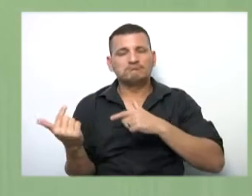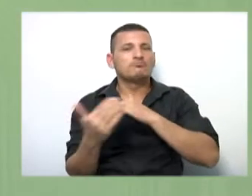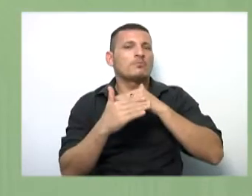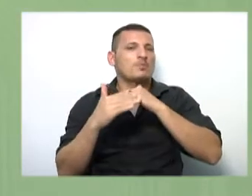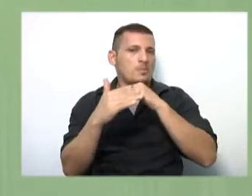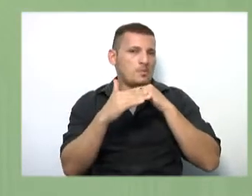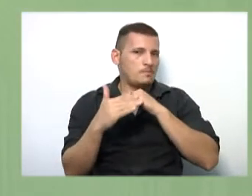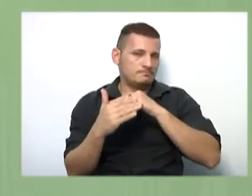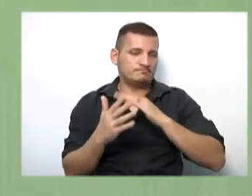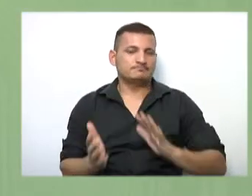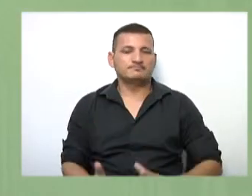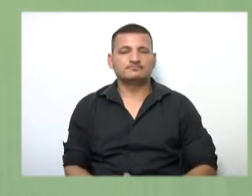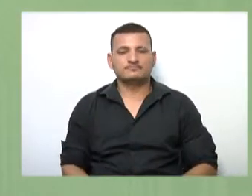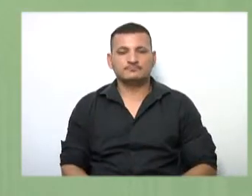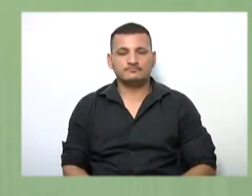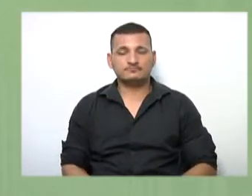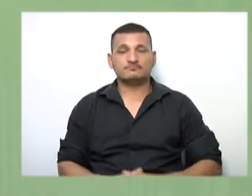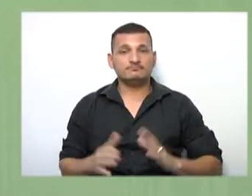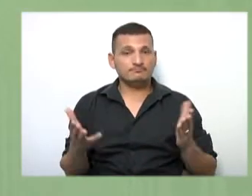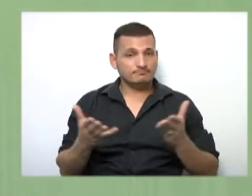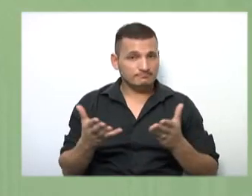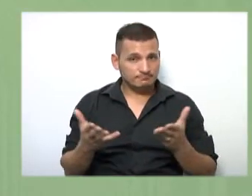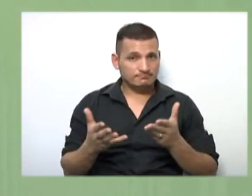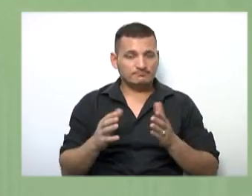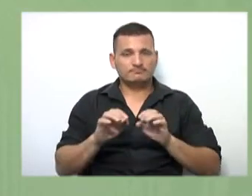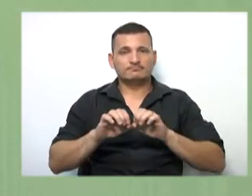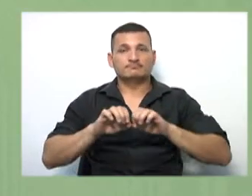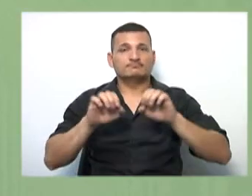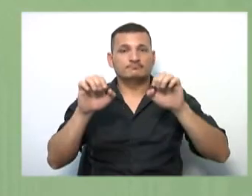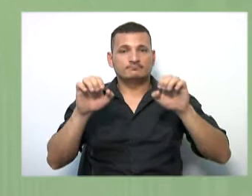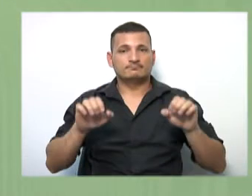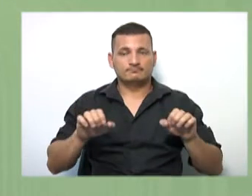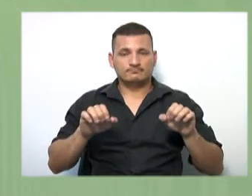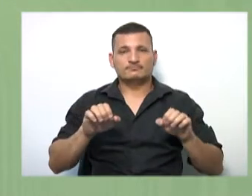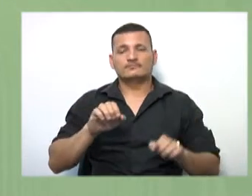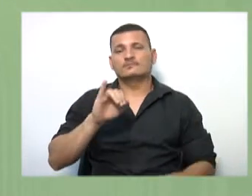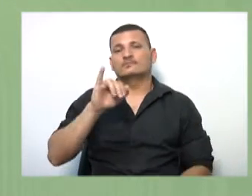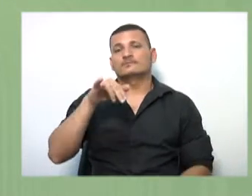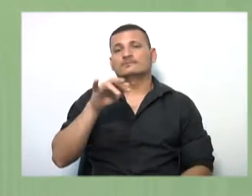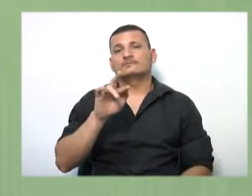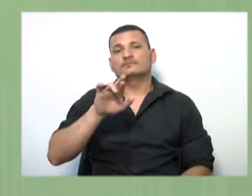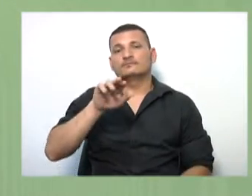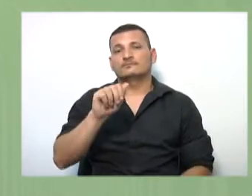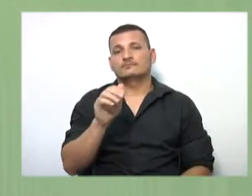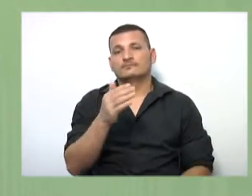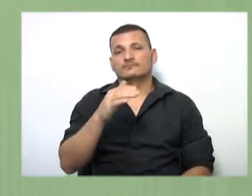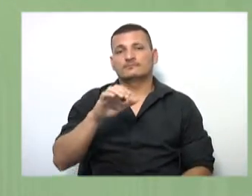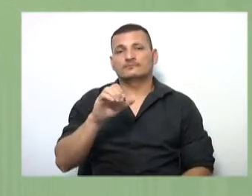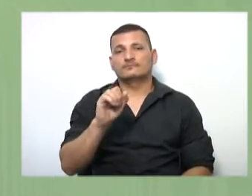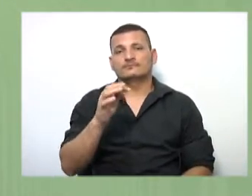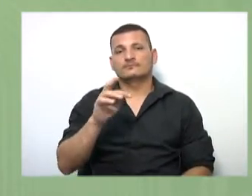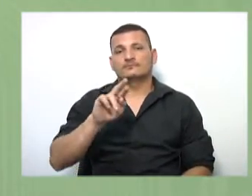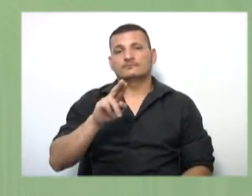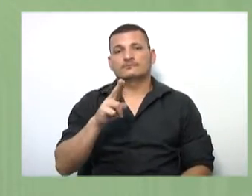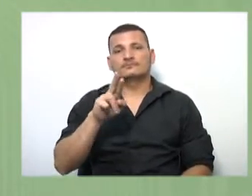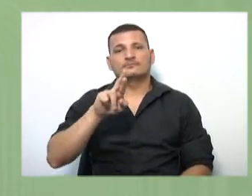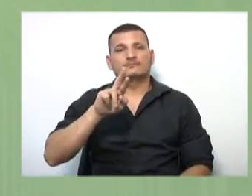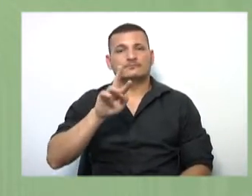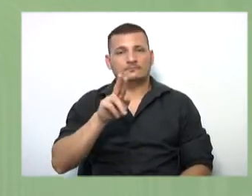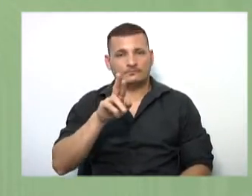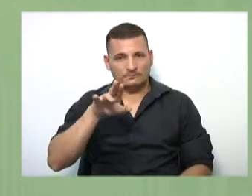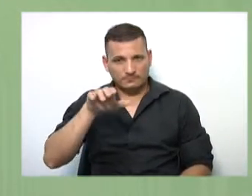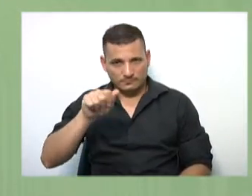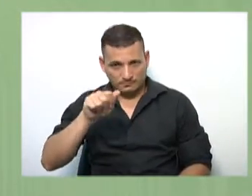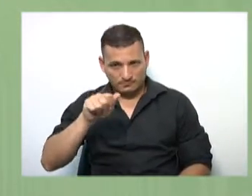Vamos partir agora para o ramo infraestrutura. São cooperativas que prestam serviços de infraestrutura aos